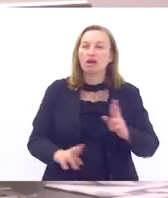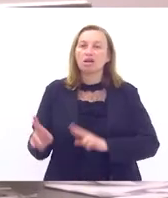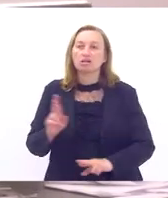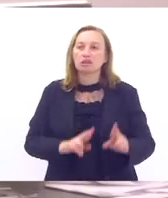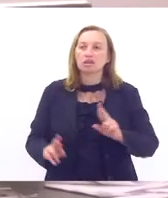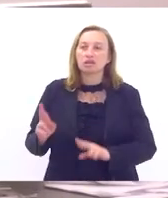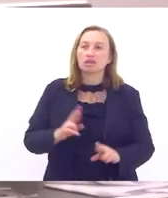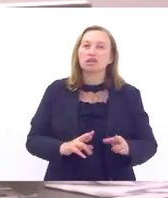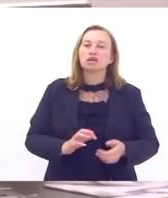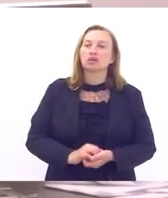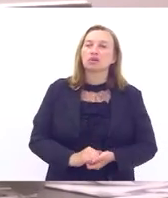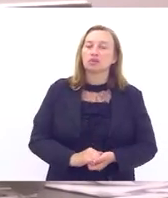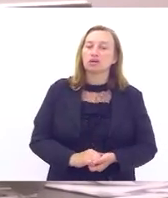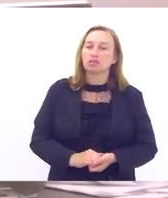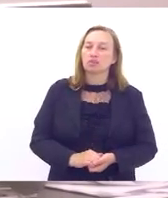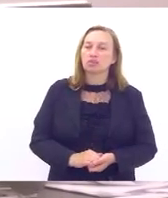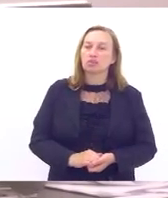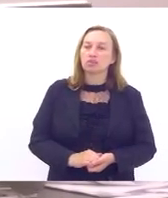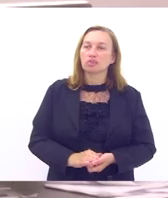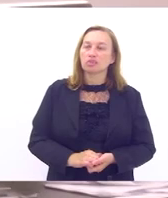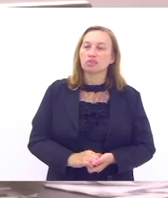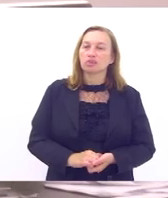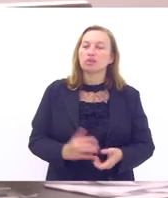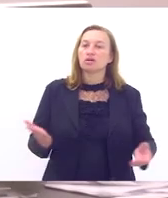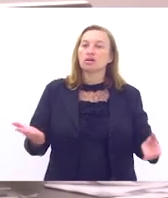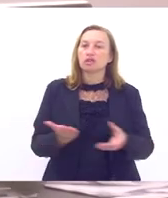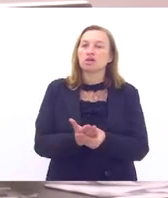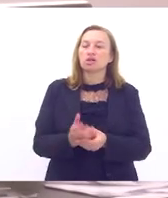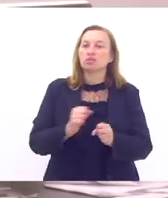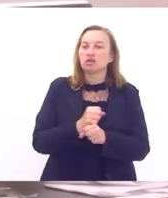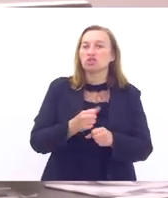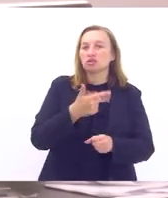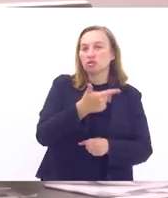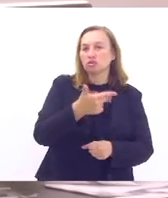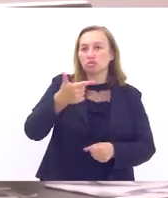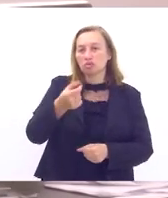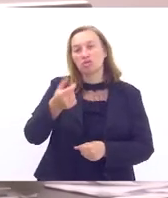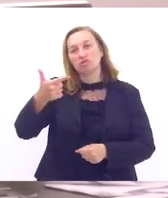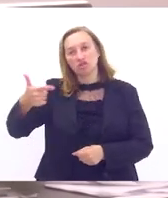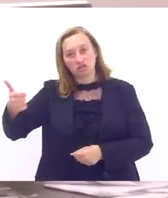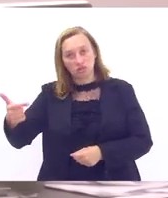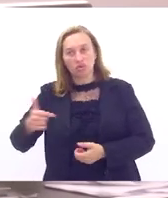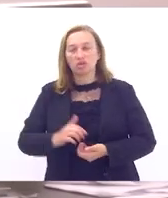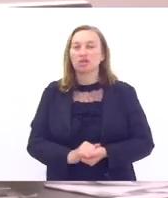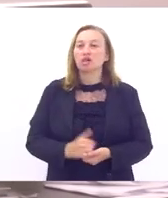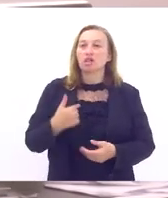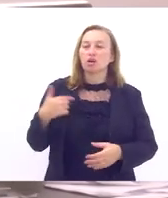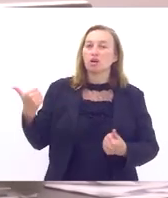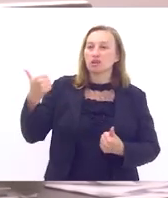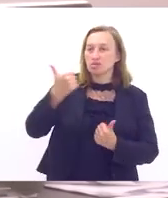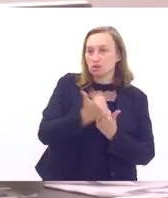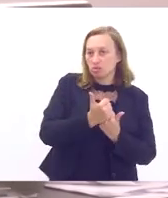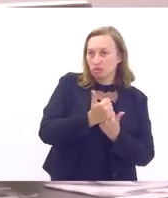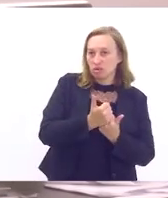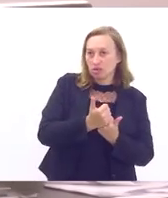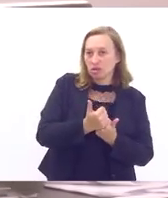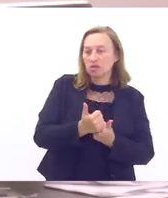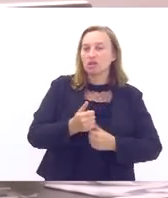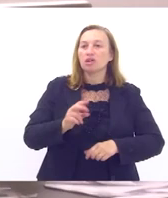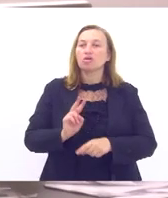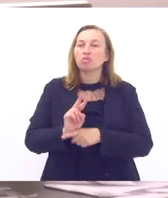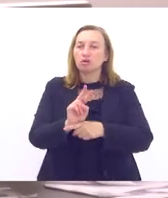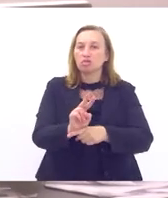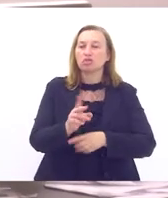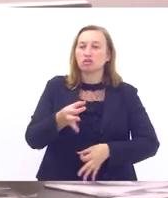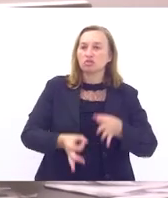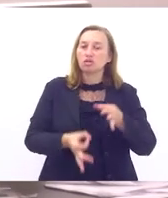relacionada a um inquérito instaurado no início de 2022, momento que eu assumi a titularidade dessa promotoria de